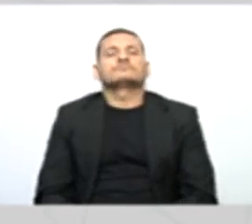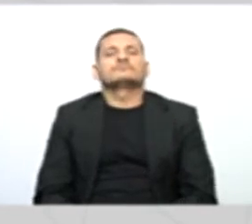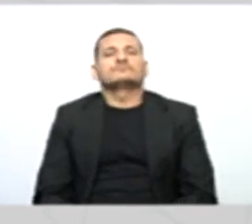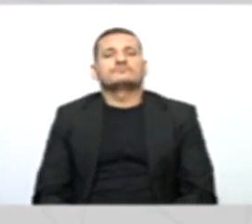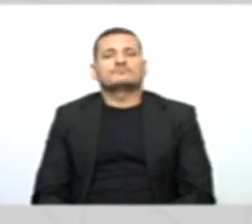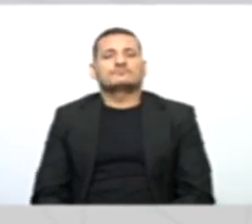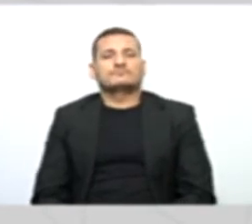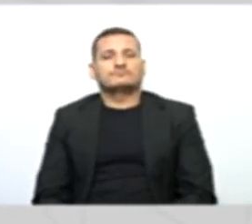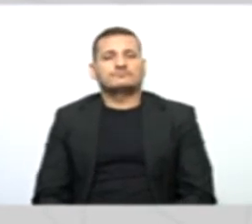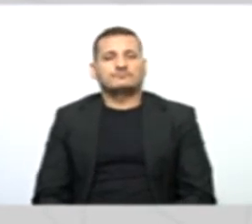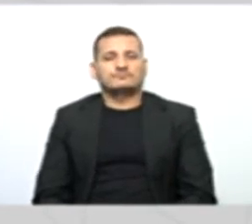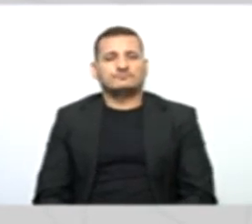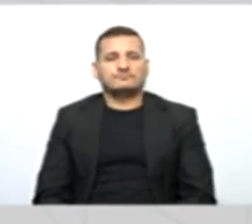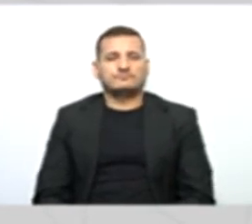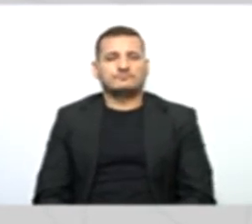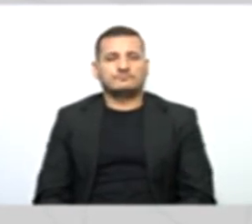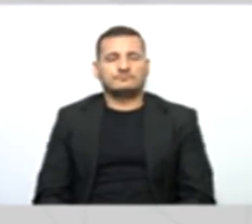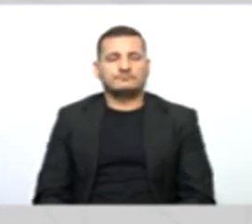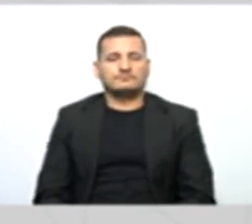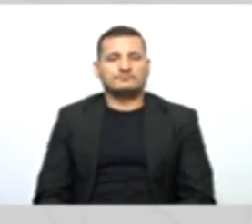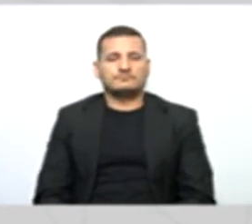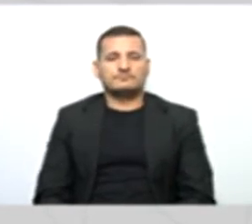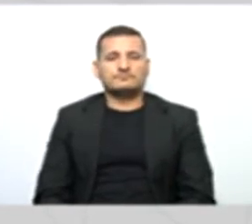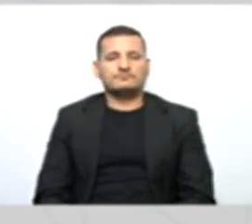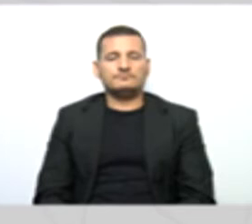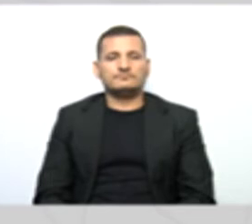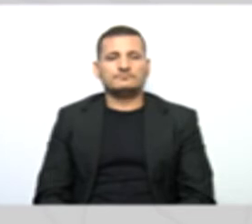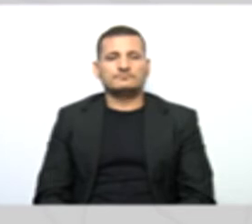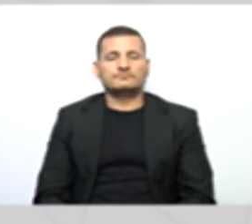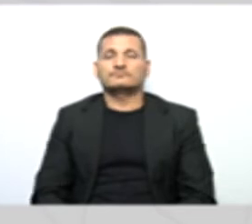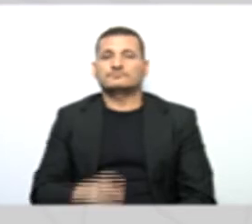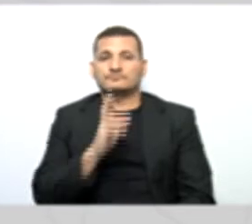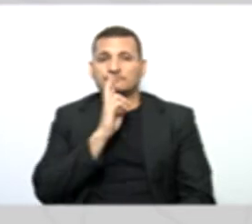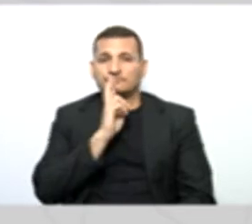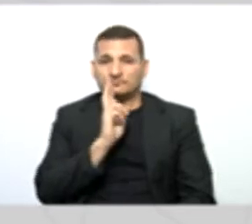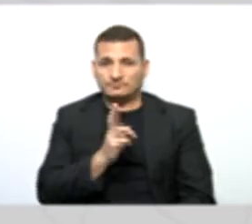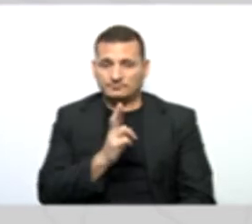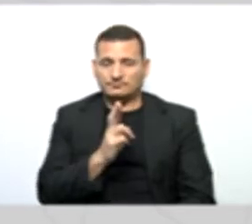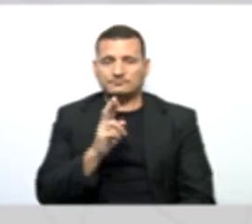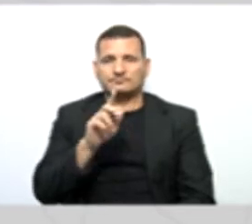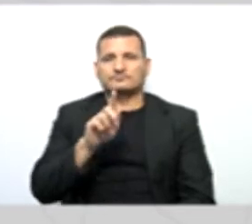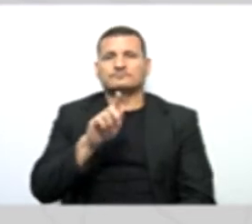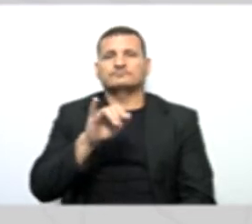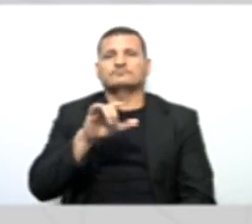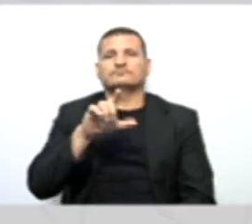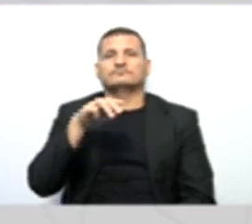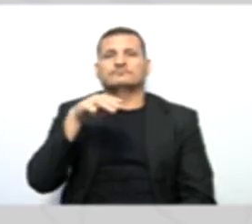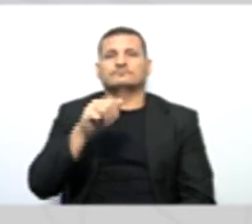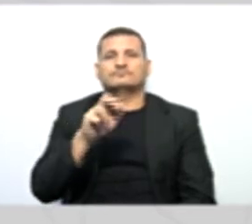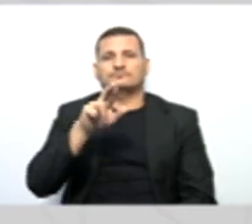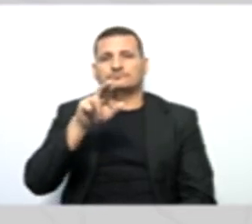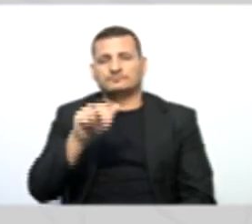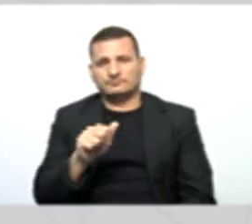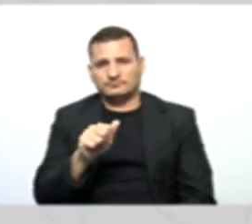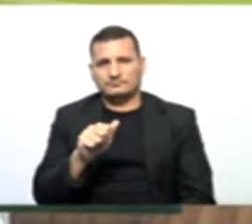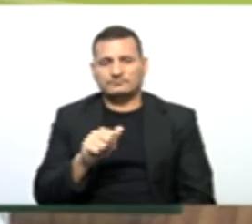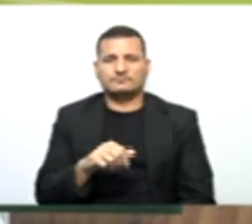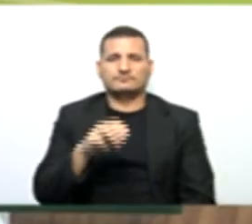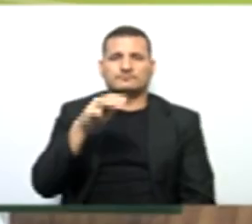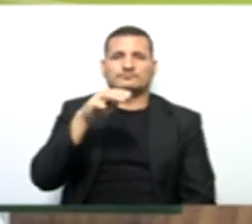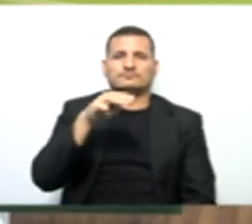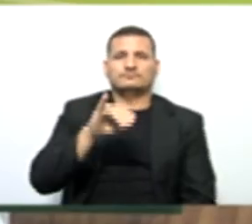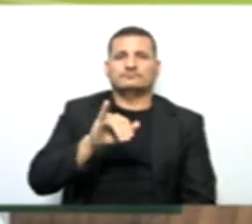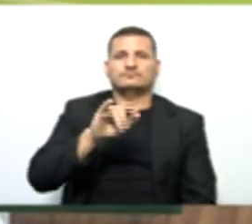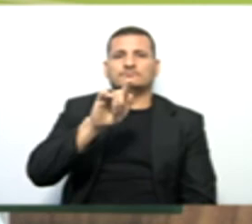que deram aí? As respostas que deram sobre a questão 1, Gilmara de Espigão do Oeste e Miguel de Porto